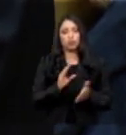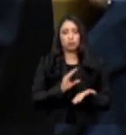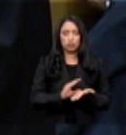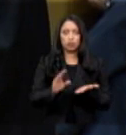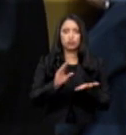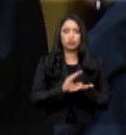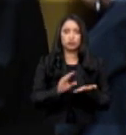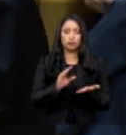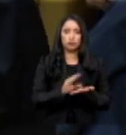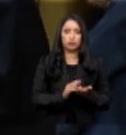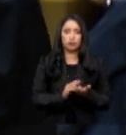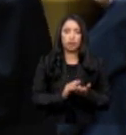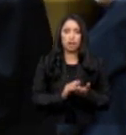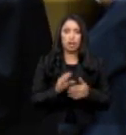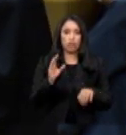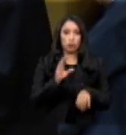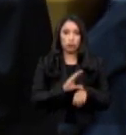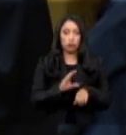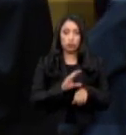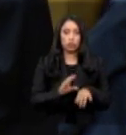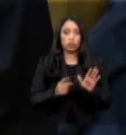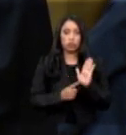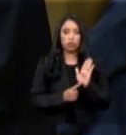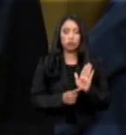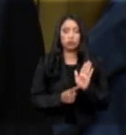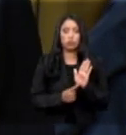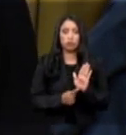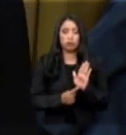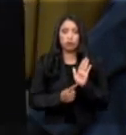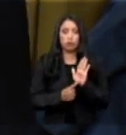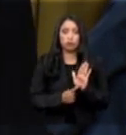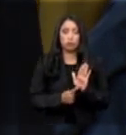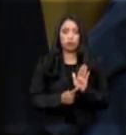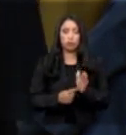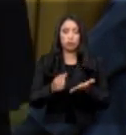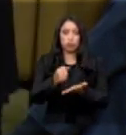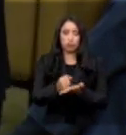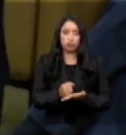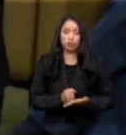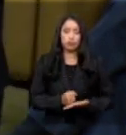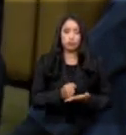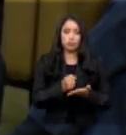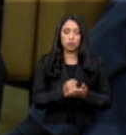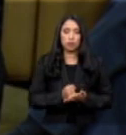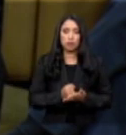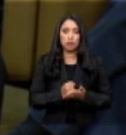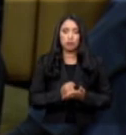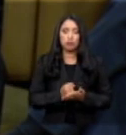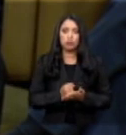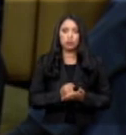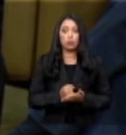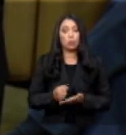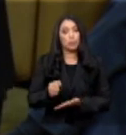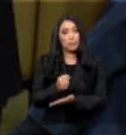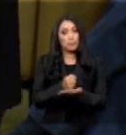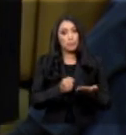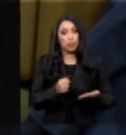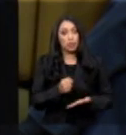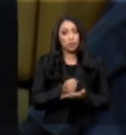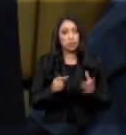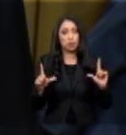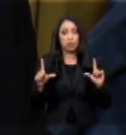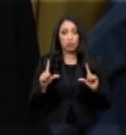investimentos. A Constituição que nos diz e que nos traz como princípio a